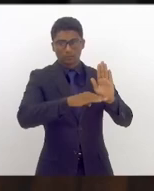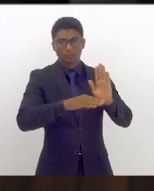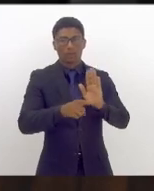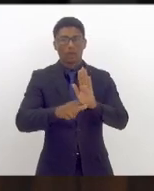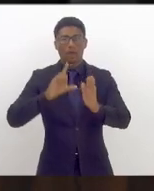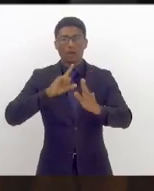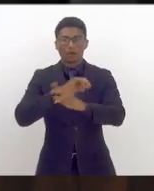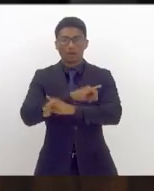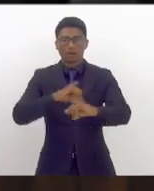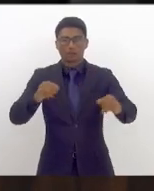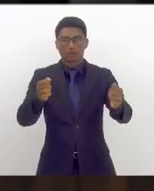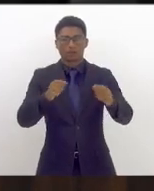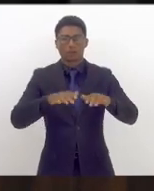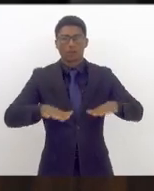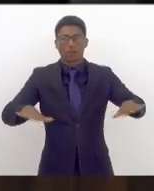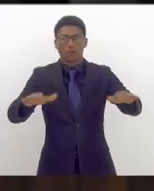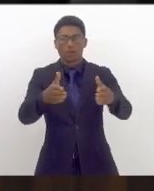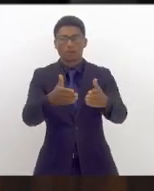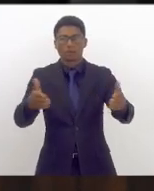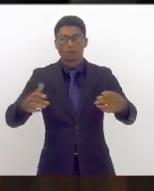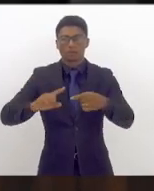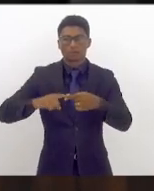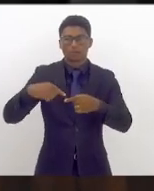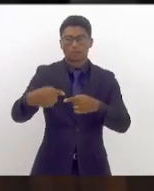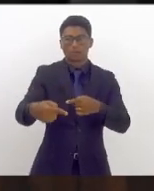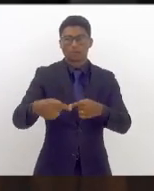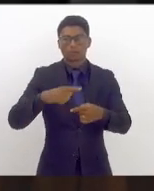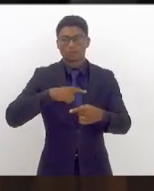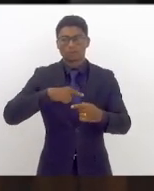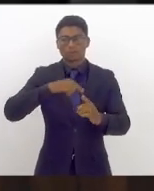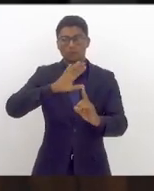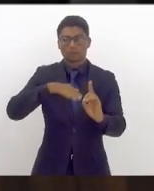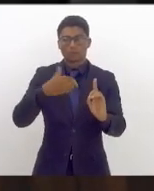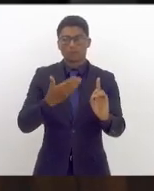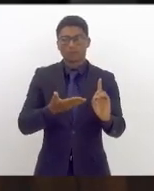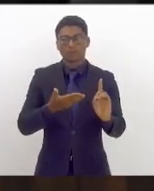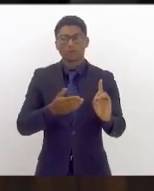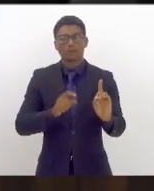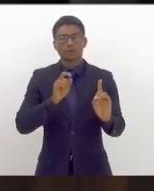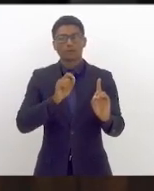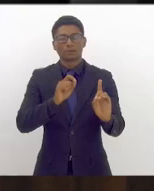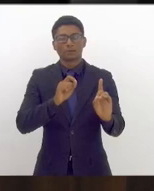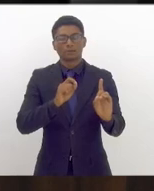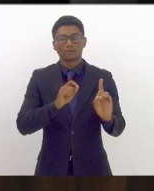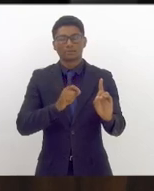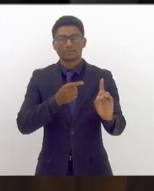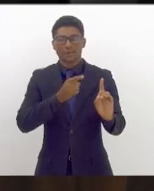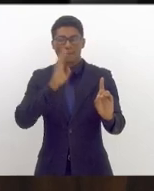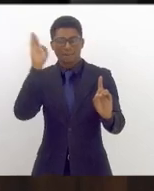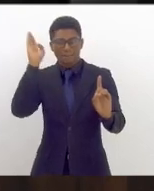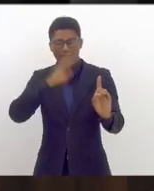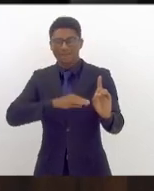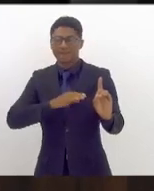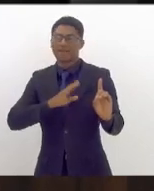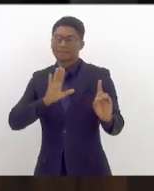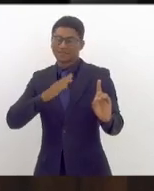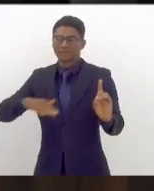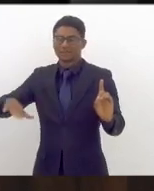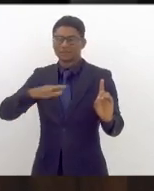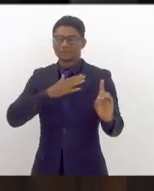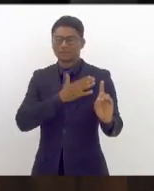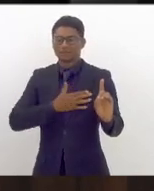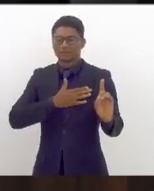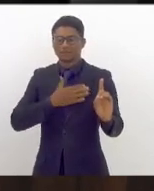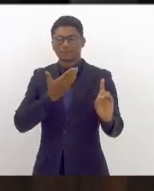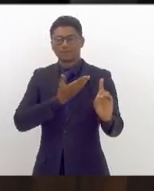senhoras e senhores que daqui a pouco vamos estar em homenageando o nosso Malvado Favorito nosso amigo